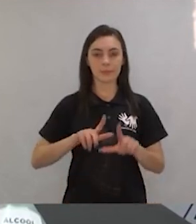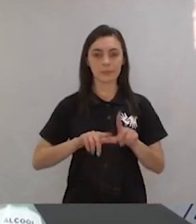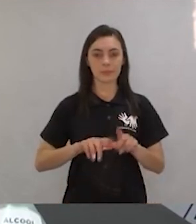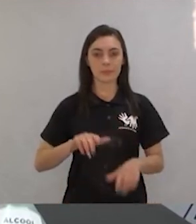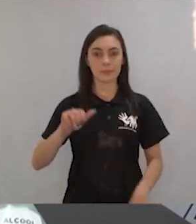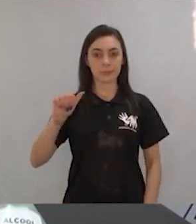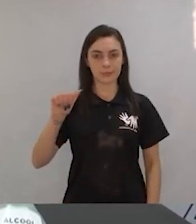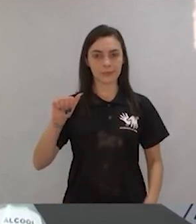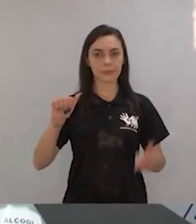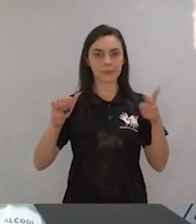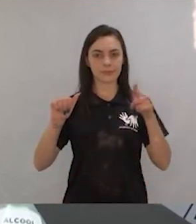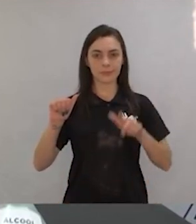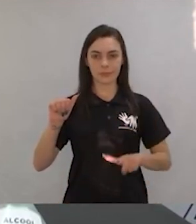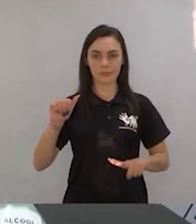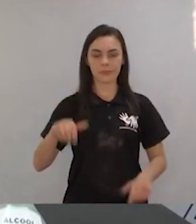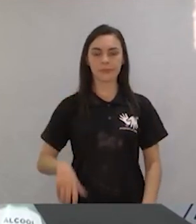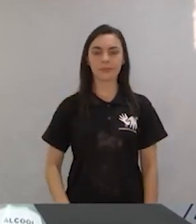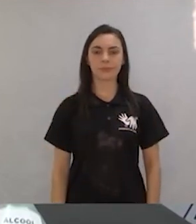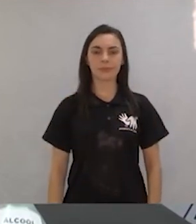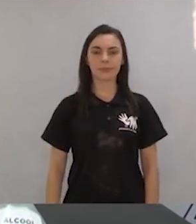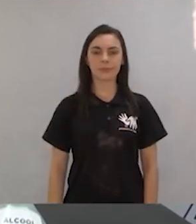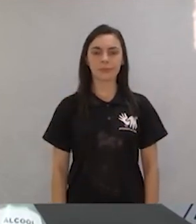Outra letra A.